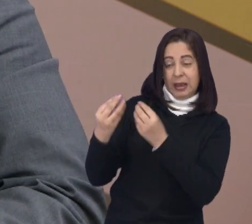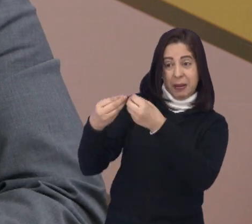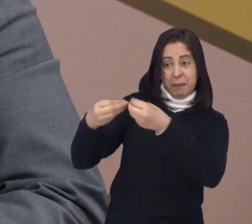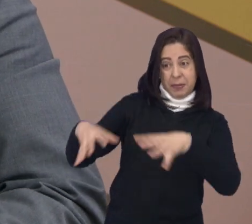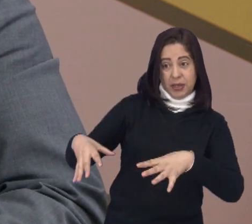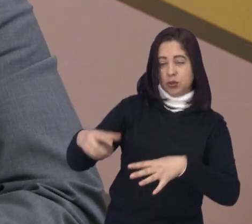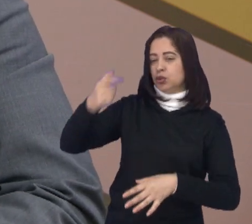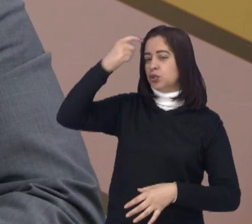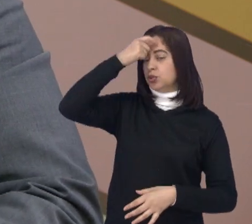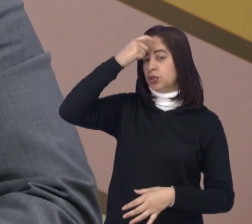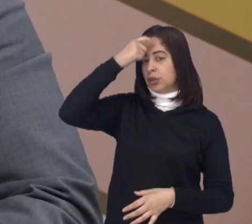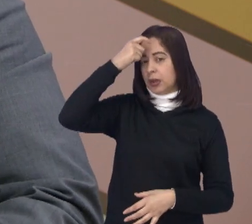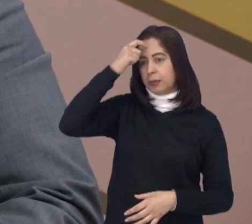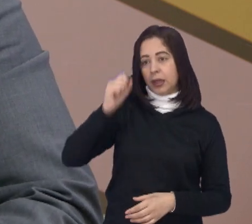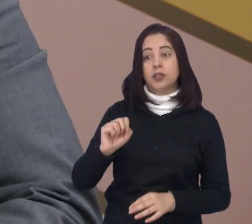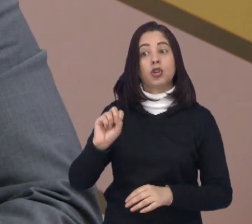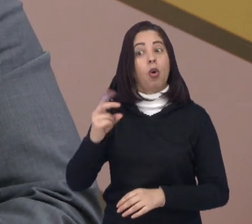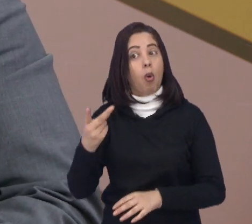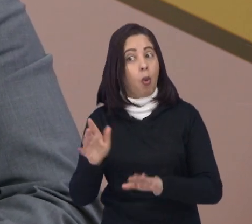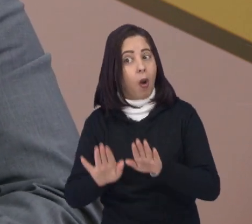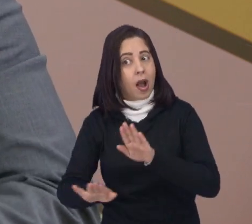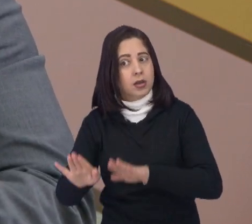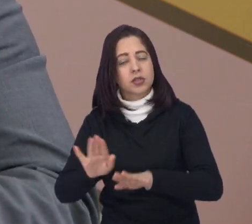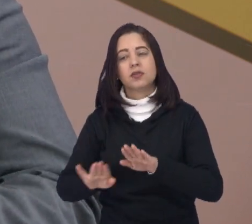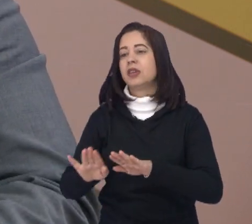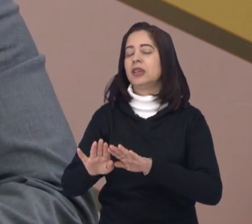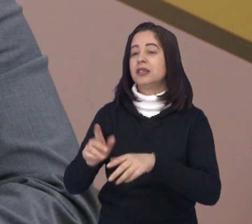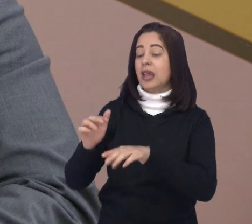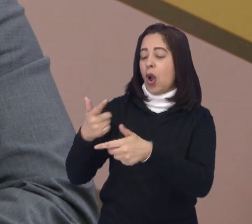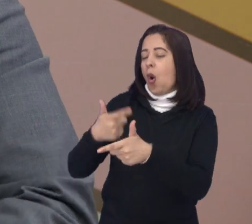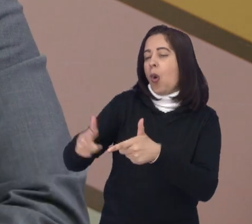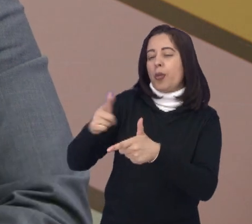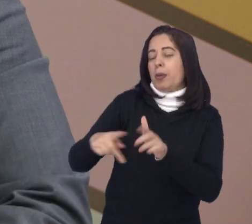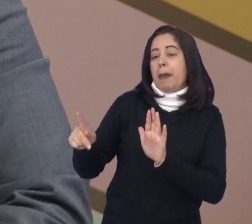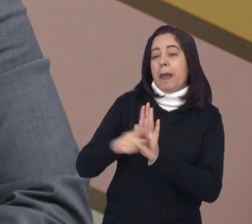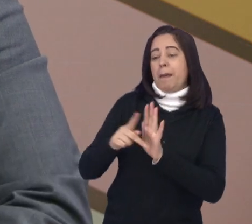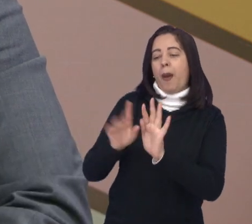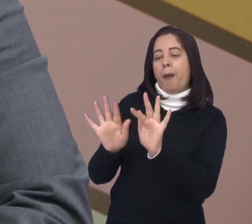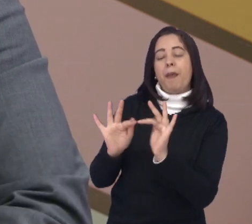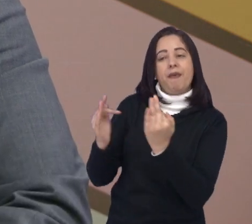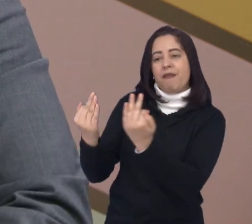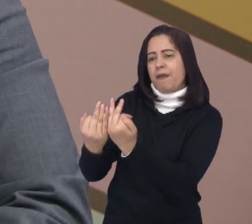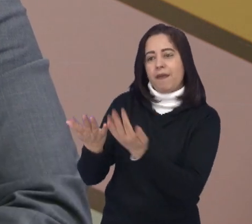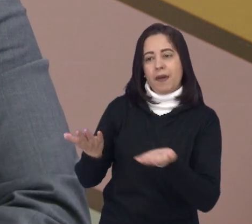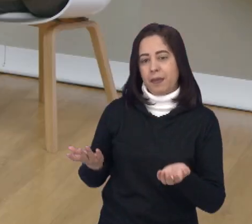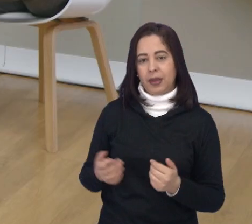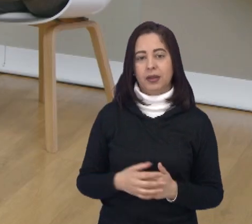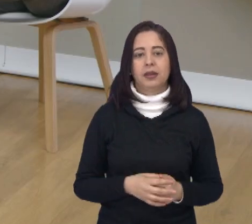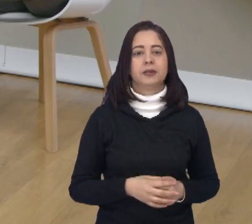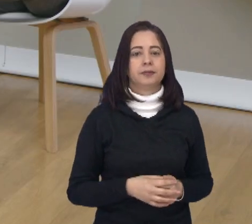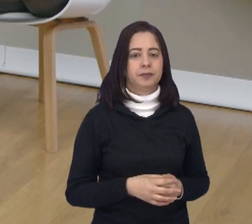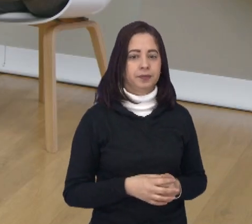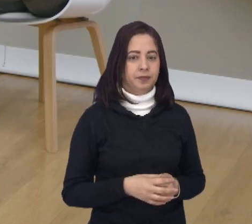outras situações, de casa, ambientes familiares, financeiros, enfim, né? De outras facetas. Por isso que, na verdade, o